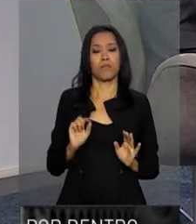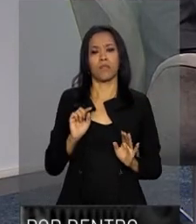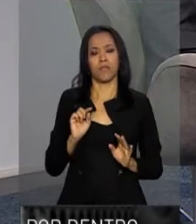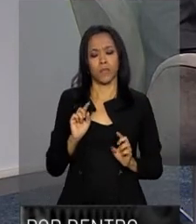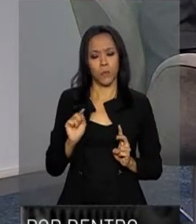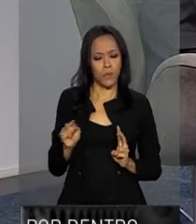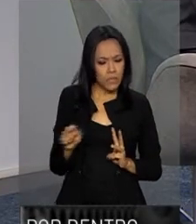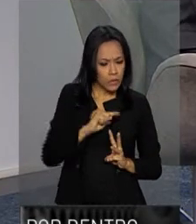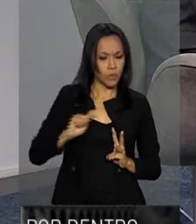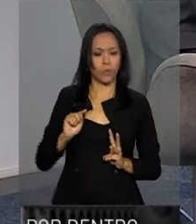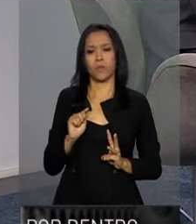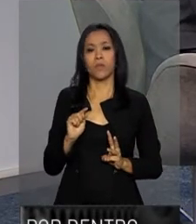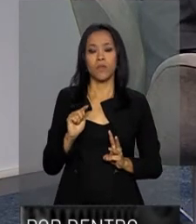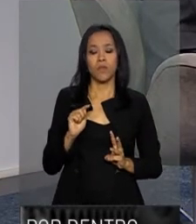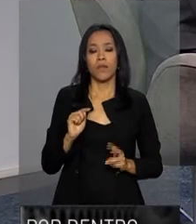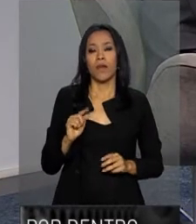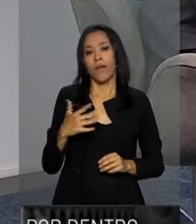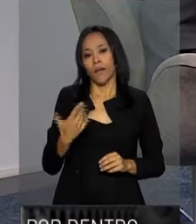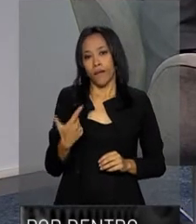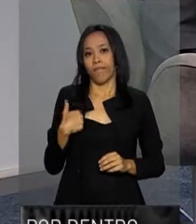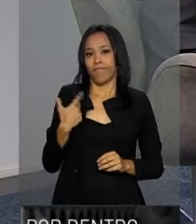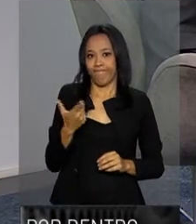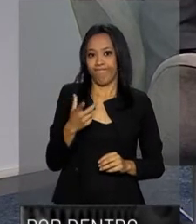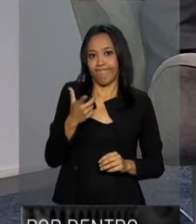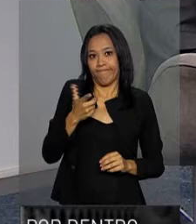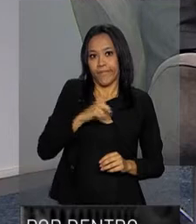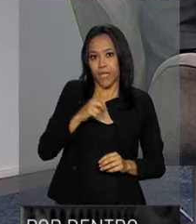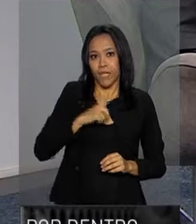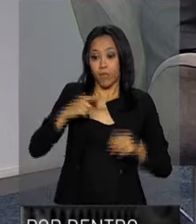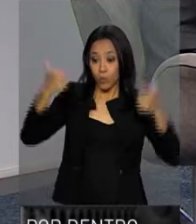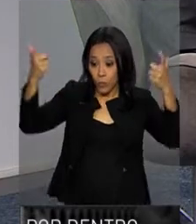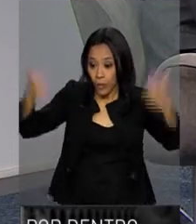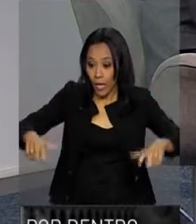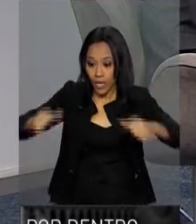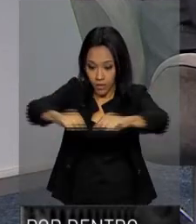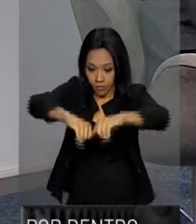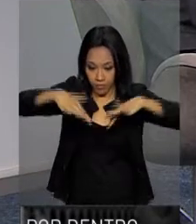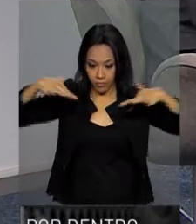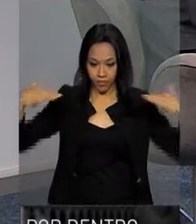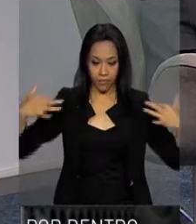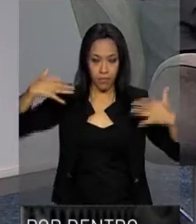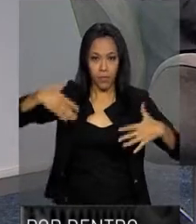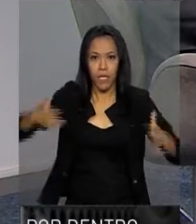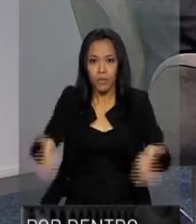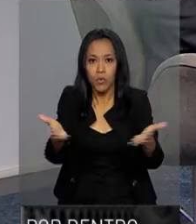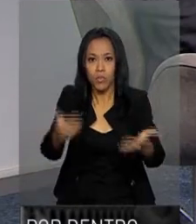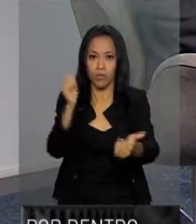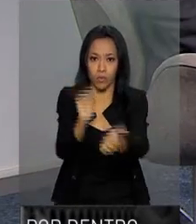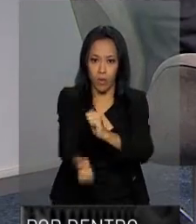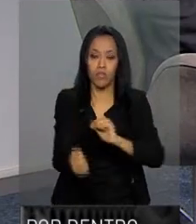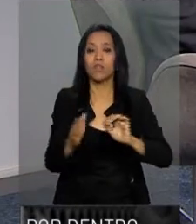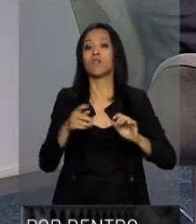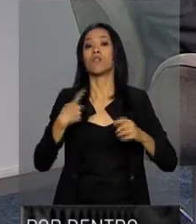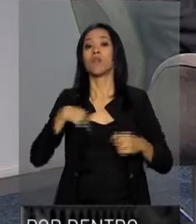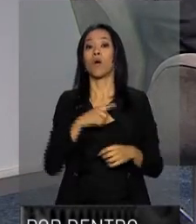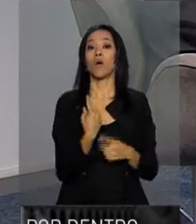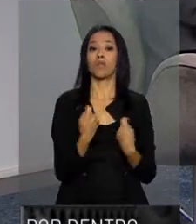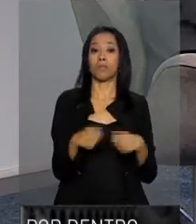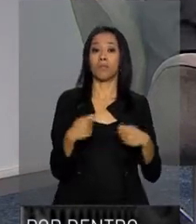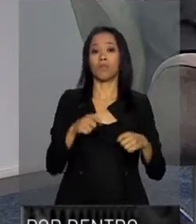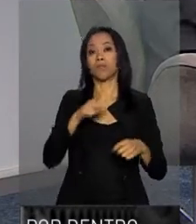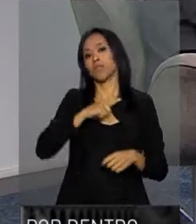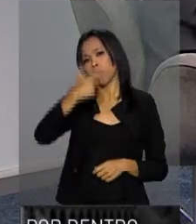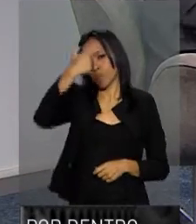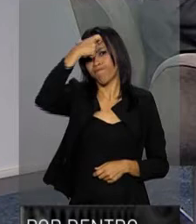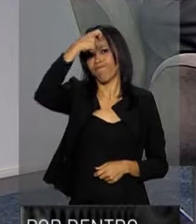isso além dos produtos dos instrumentos físicos das arenas físicas para a iniciação do esporte nós possamos ter uma concepção